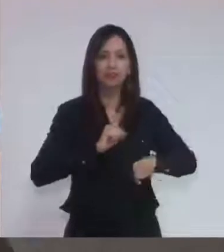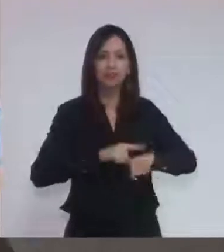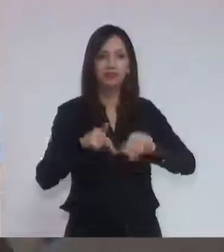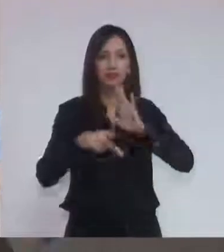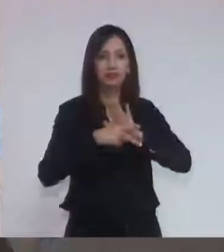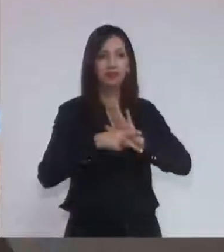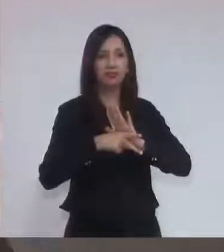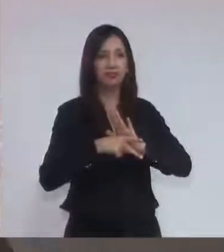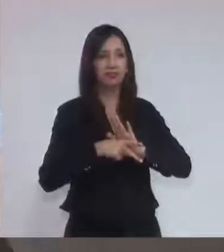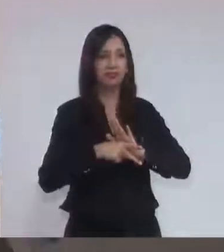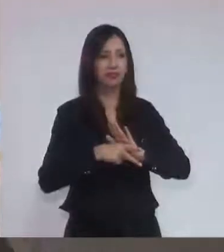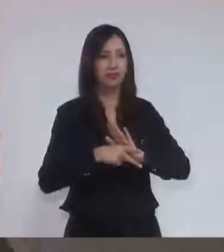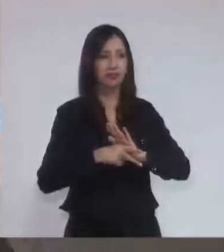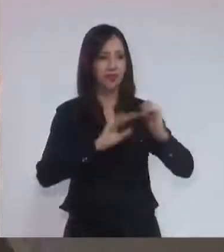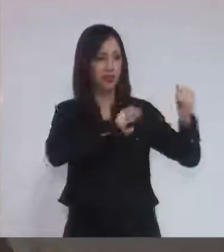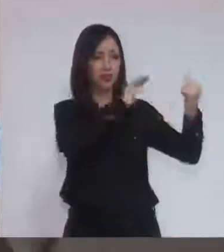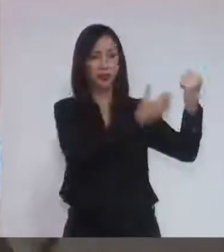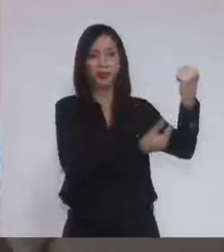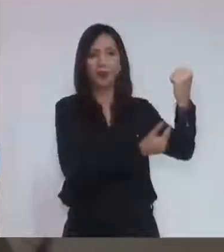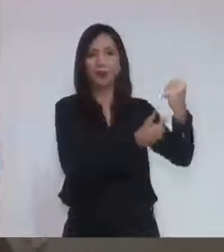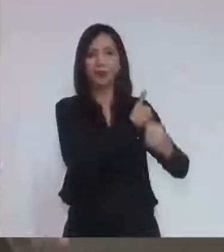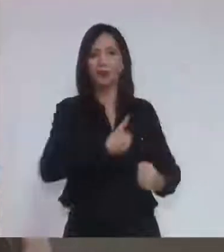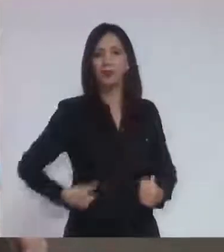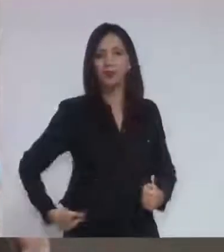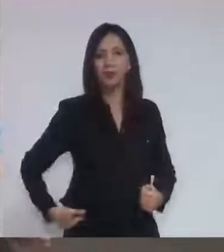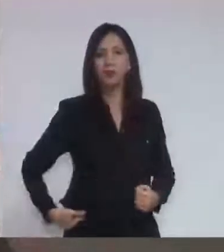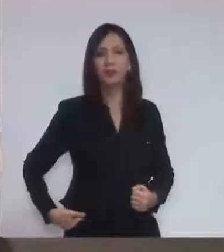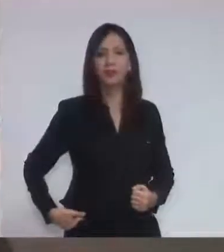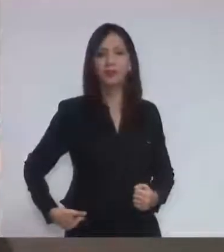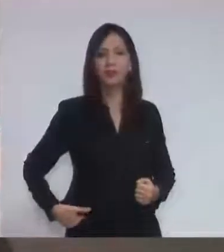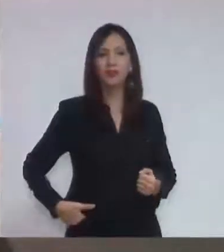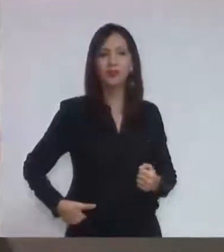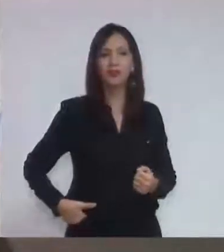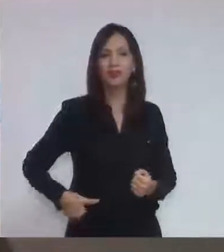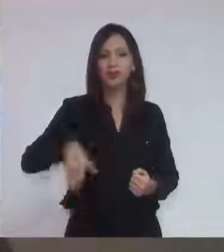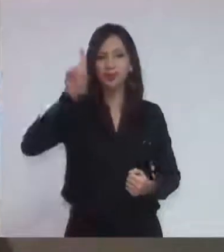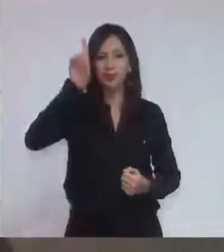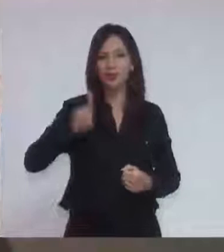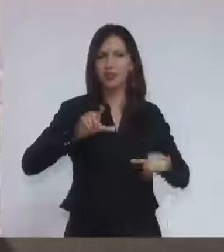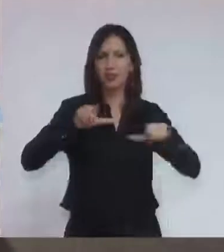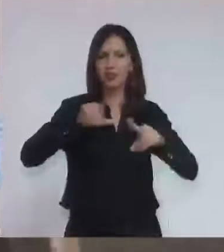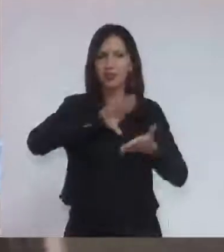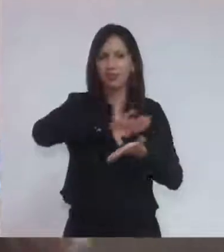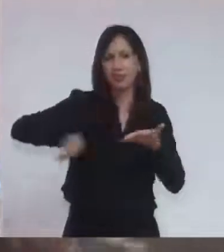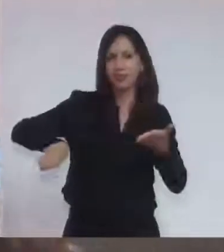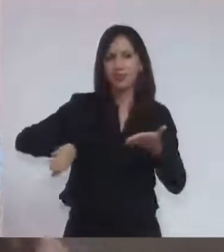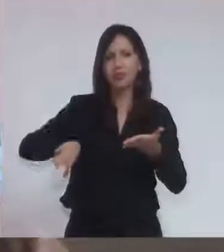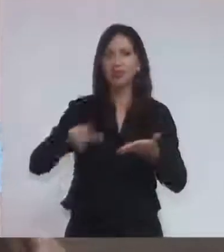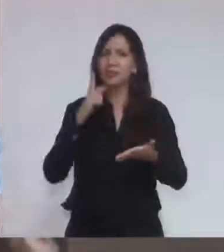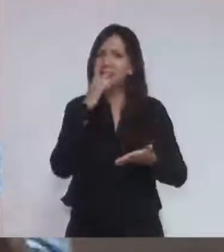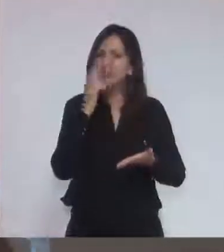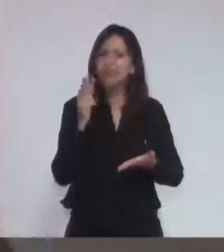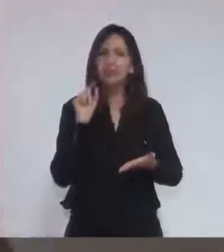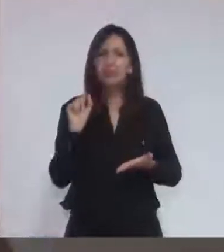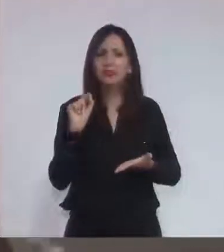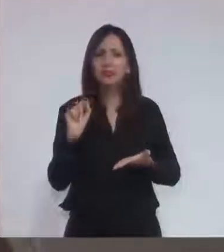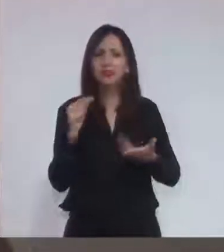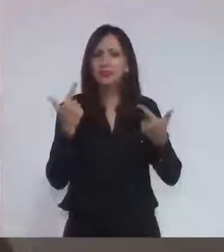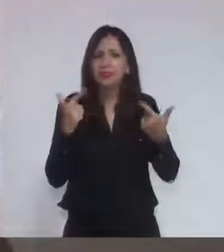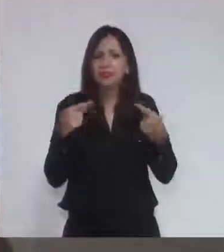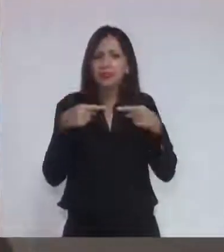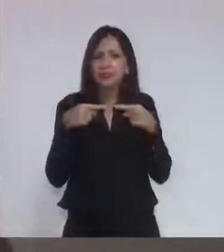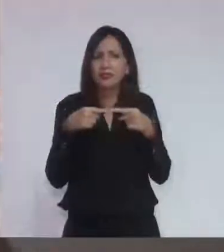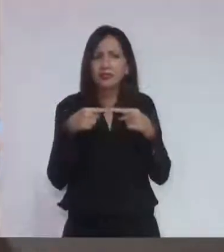público ele se pronuncia tirando direitos do trabalhador, isso me mostra ou me parece que está faltando diálogo. Não é?